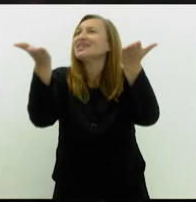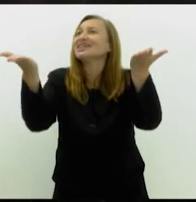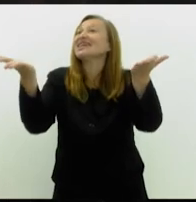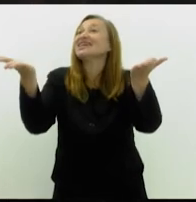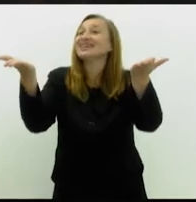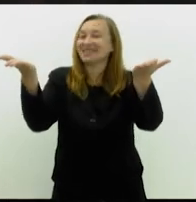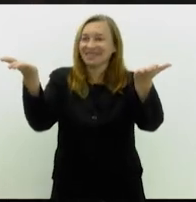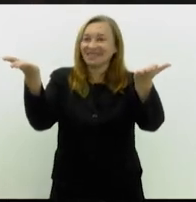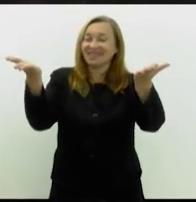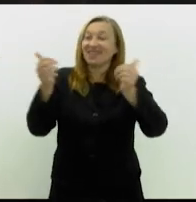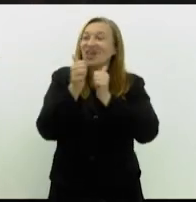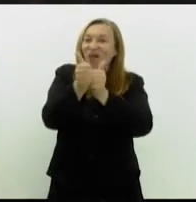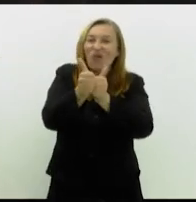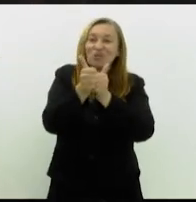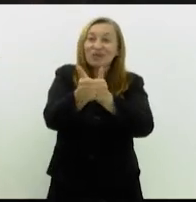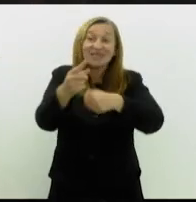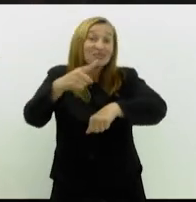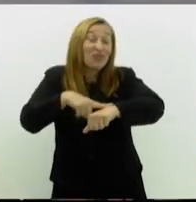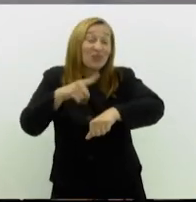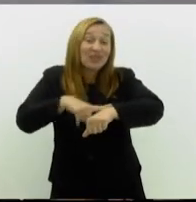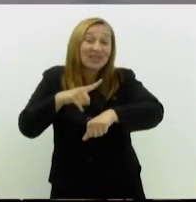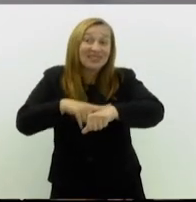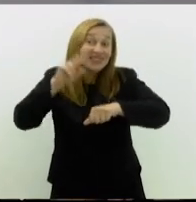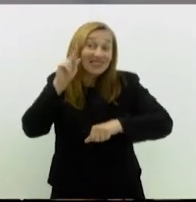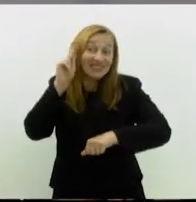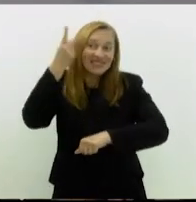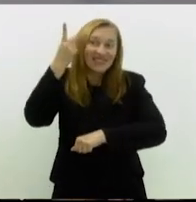aí que nos acompanha nesse momento